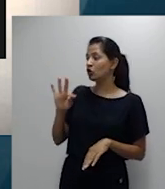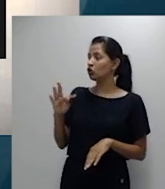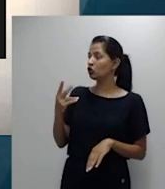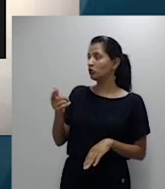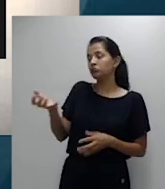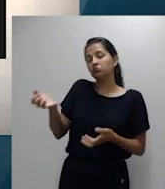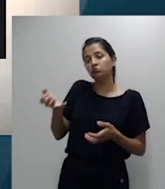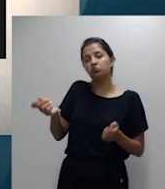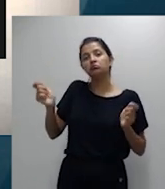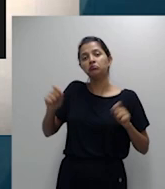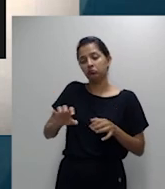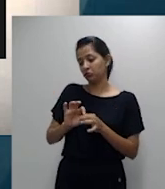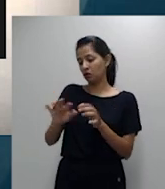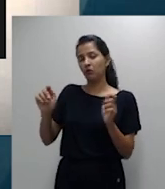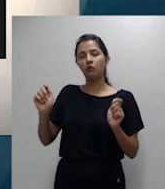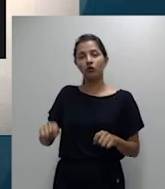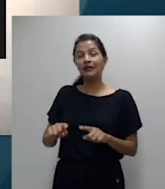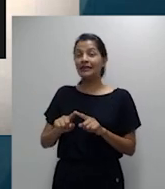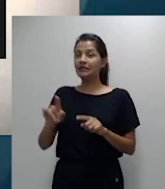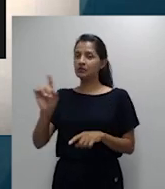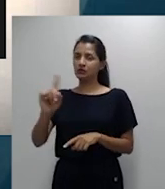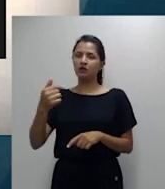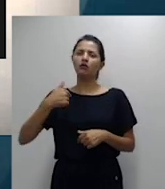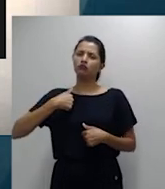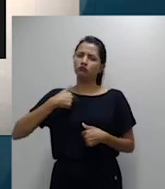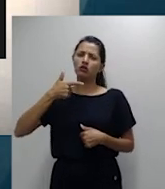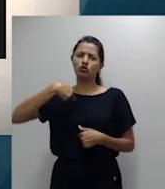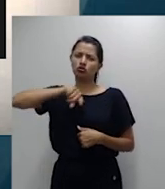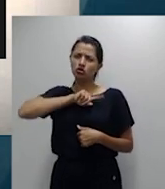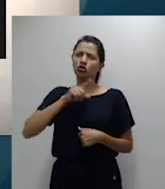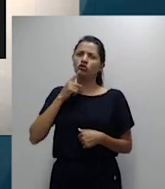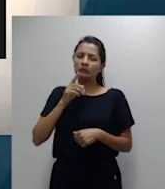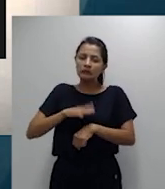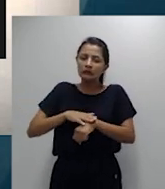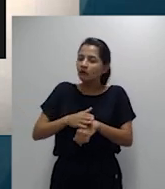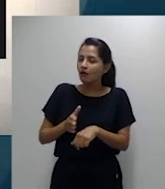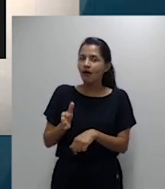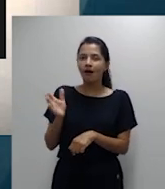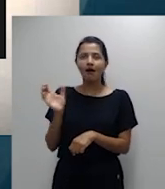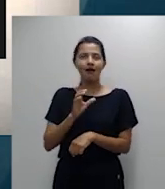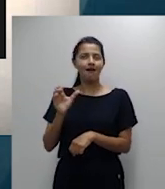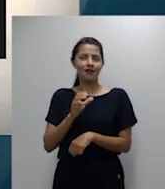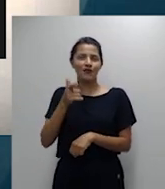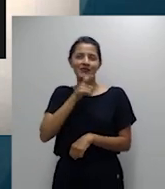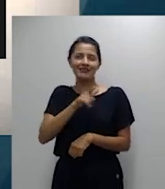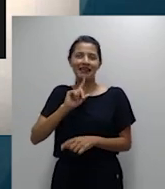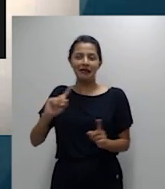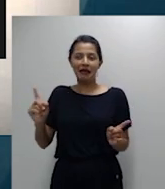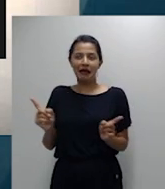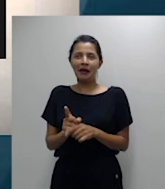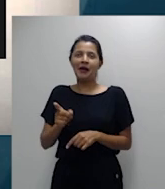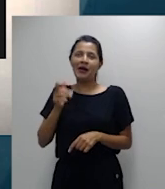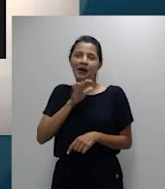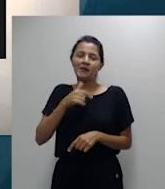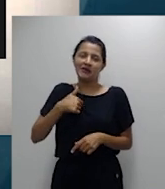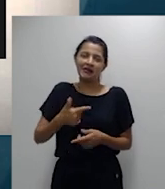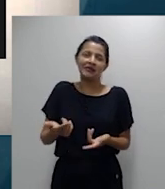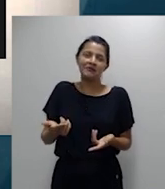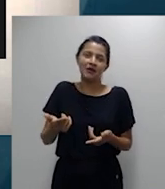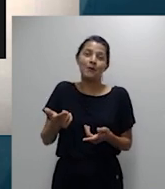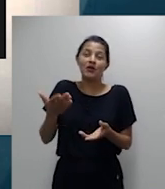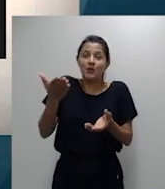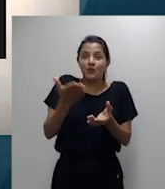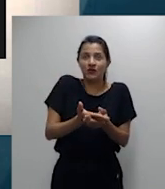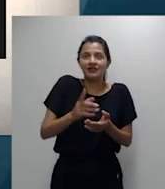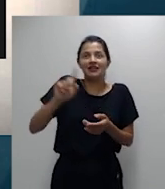Óbvio será uma oportunidade senão a gente ganharei a tempo tô sempre querendo aí no caso a breve assim como eu disse próxima